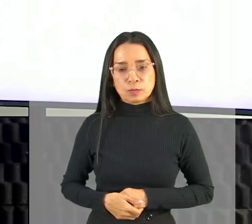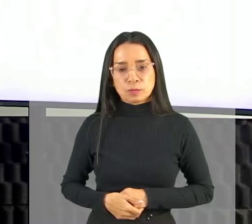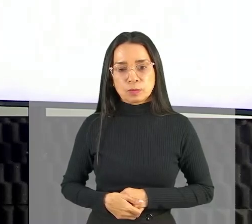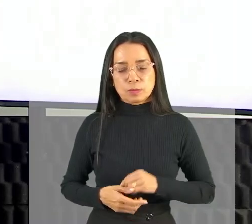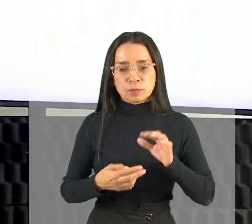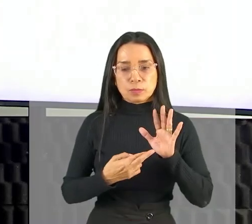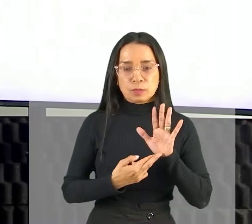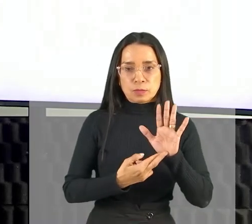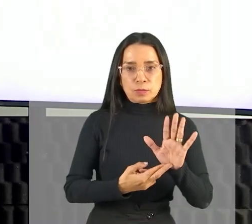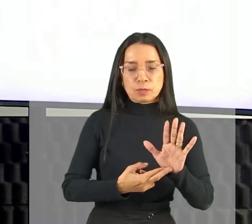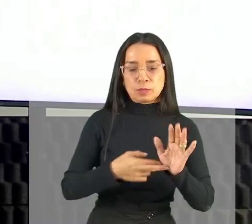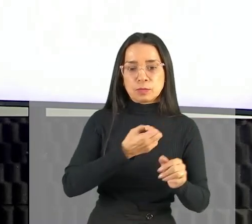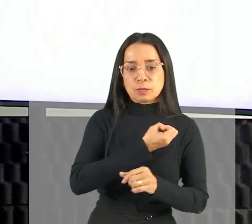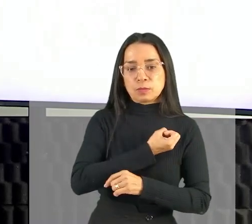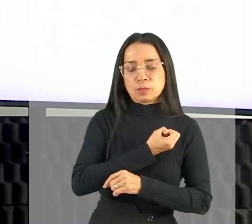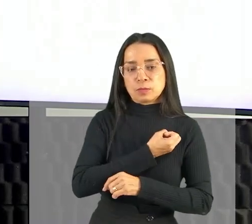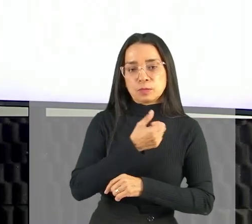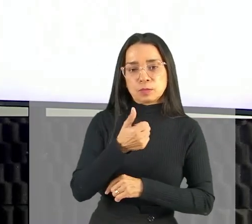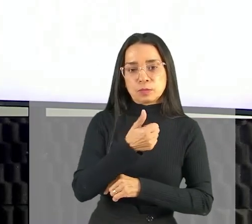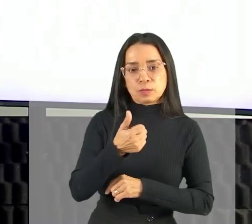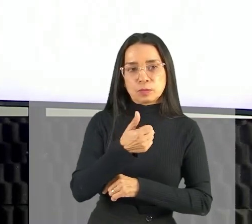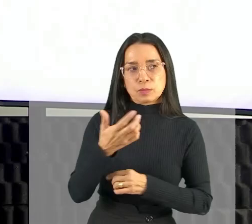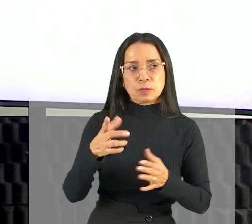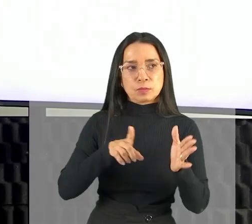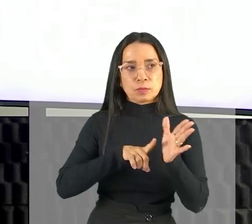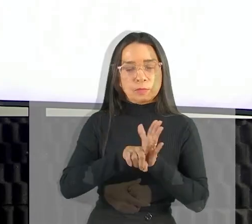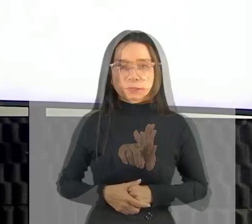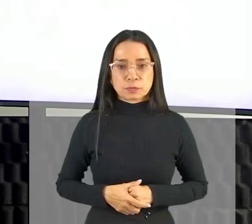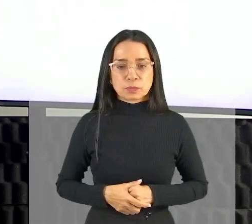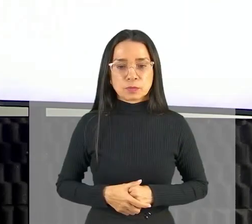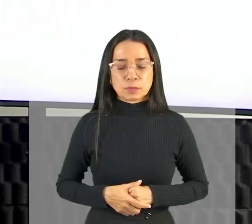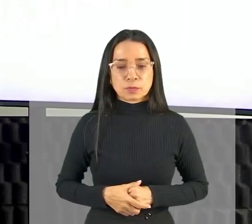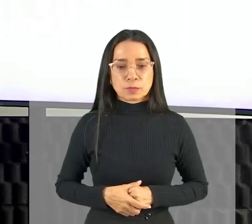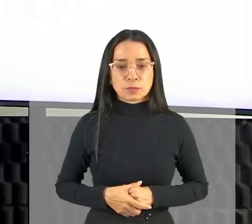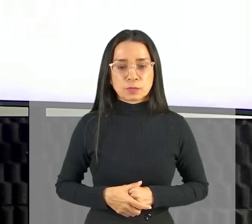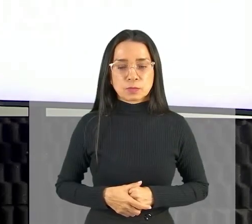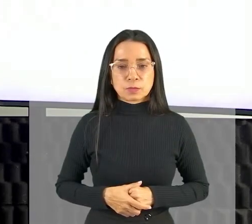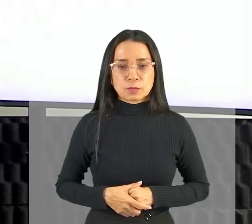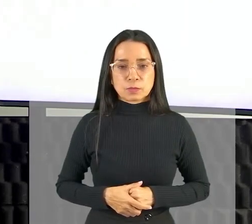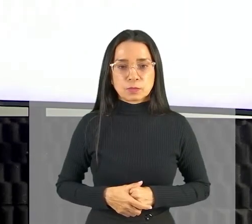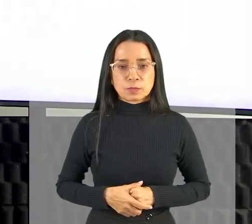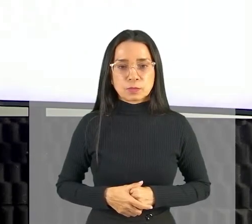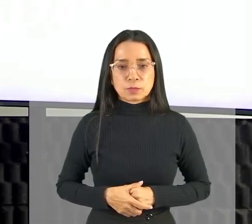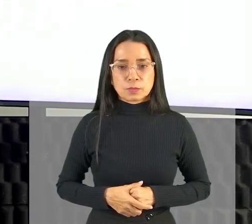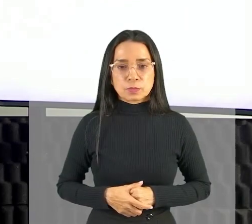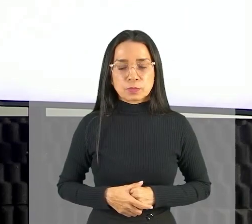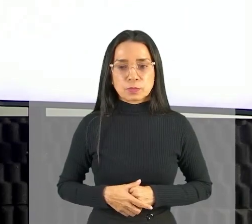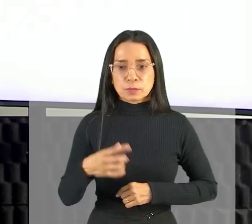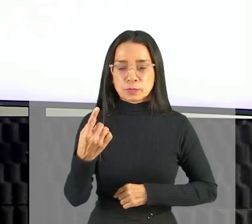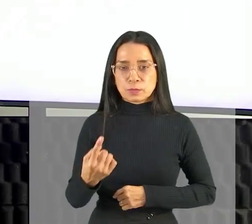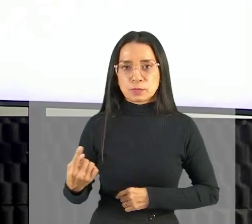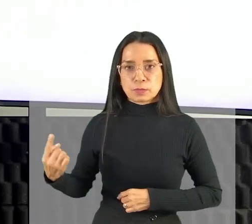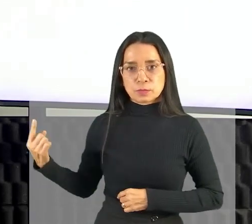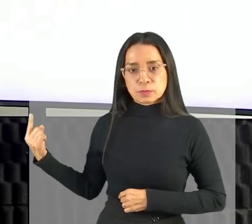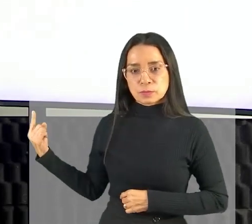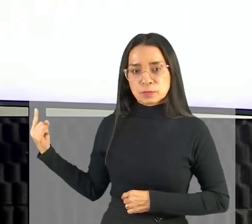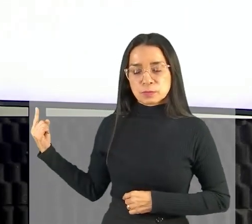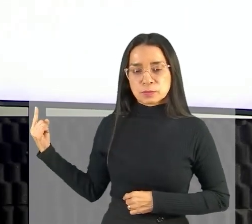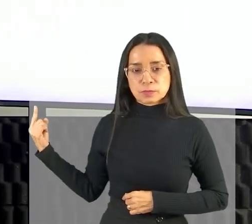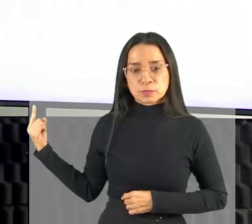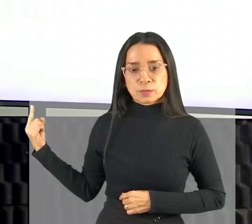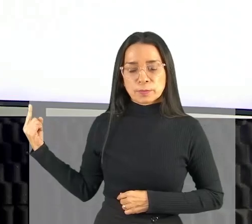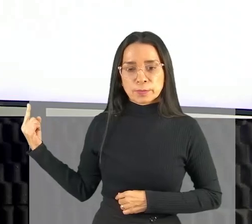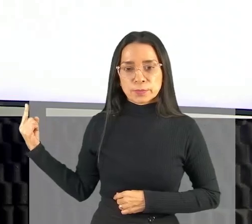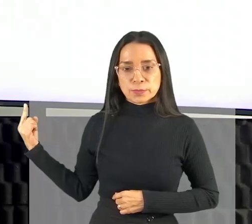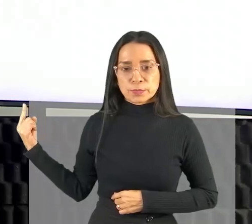pelo número 11 e aí nessa questão ele disse é uma fêmea de pelagem amarela ou seja